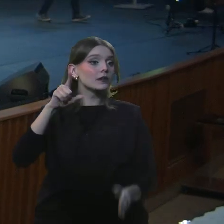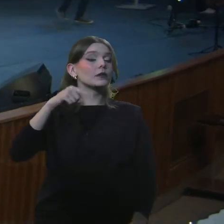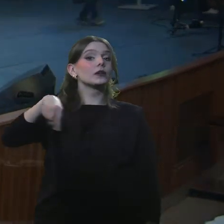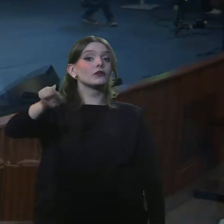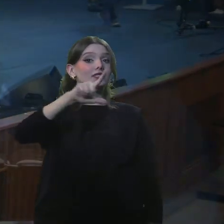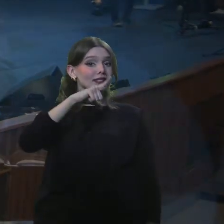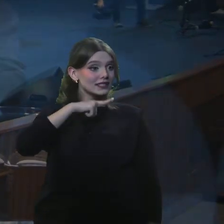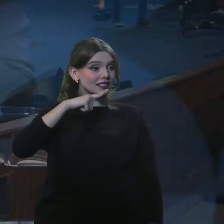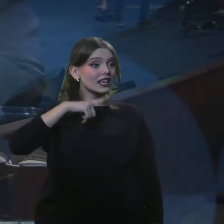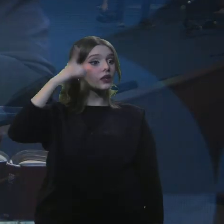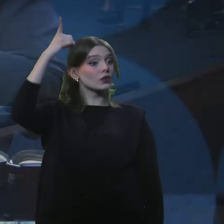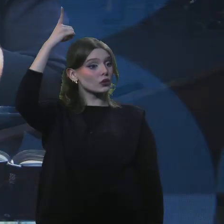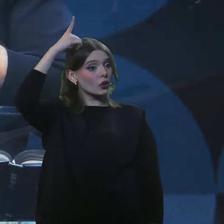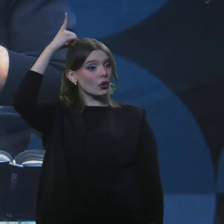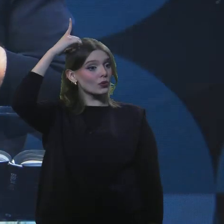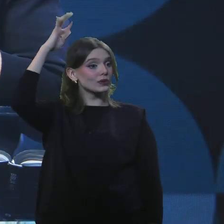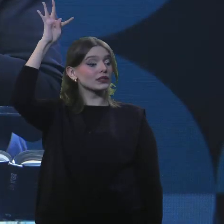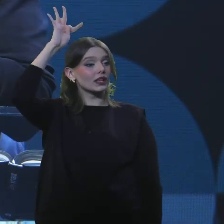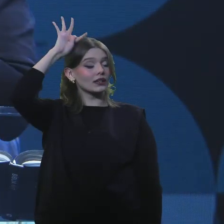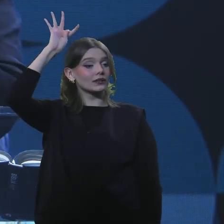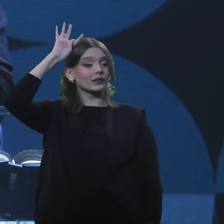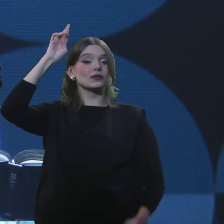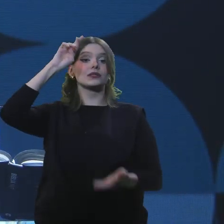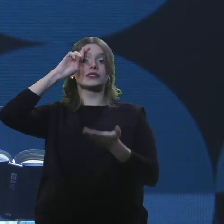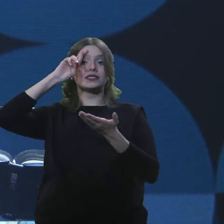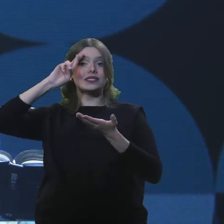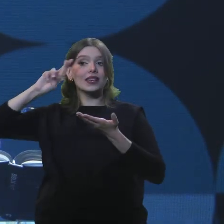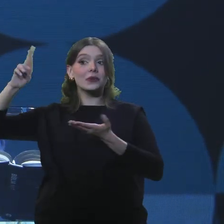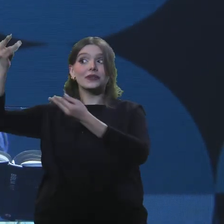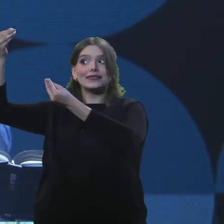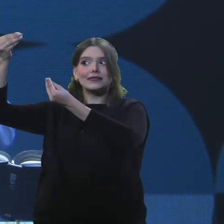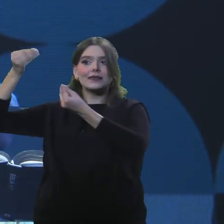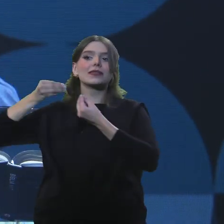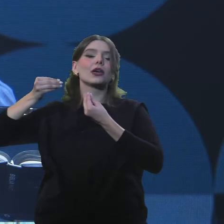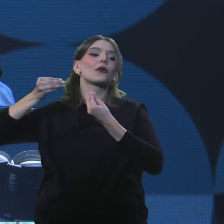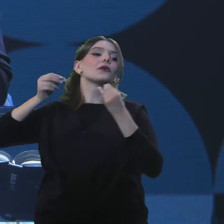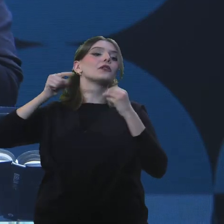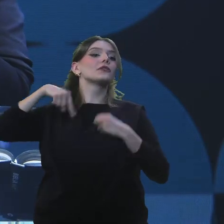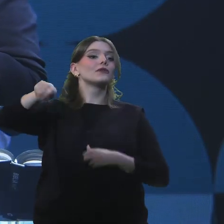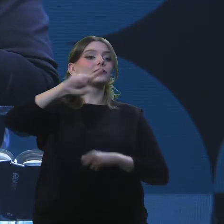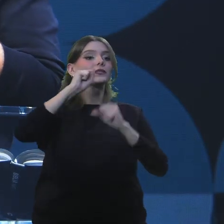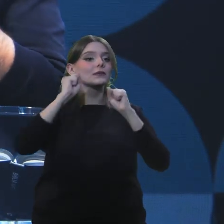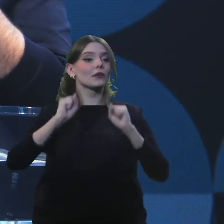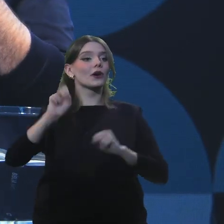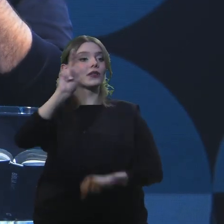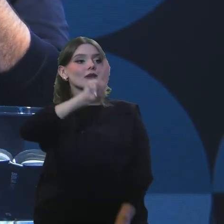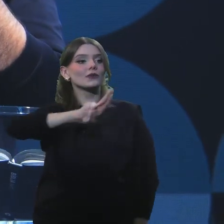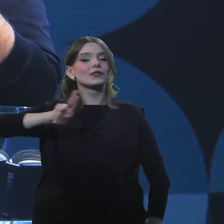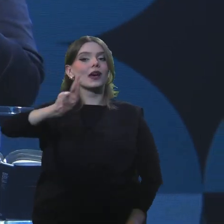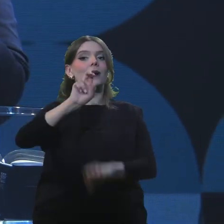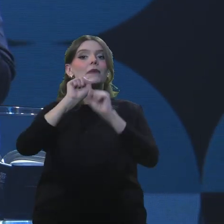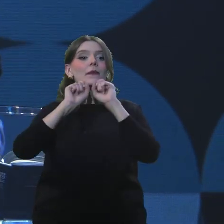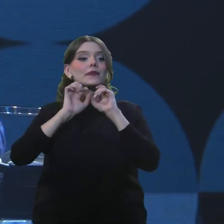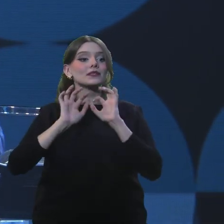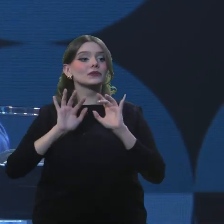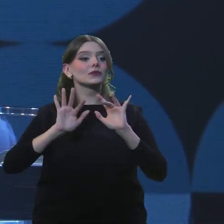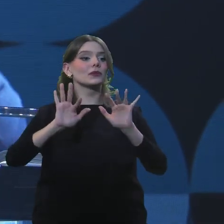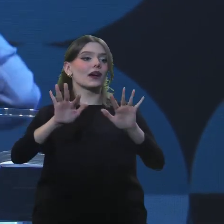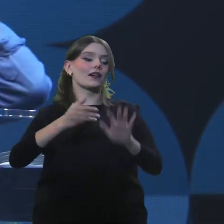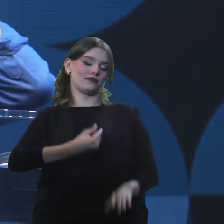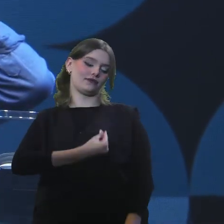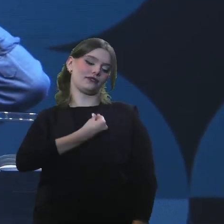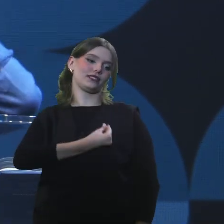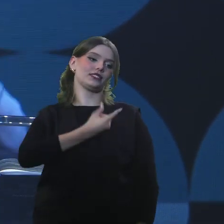você. Hoje o Senhor te lembra que existe uma vida que vale a pena ser gasta